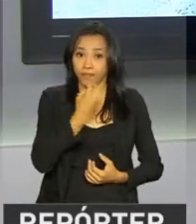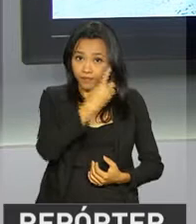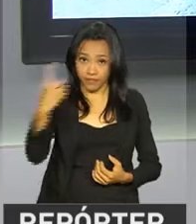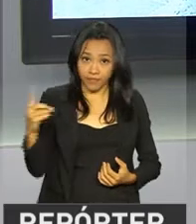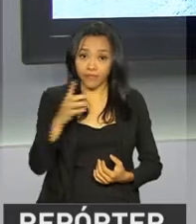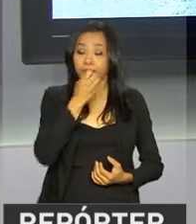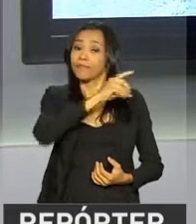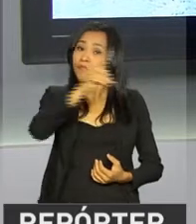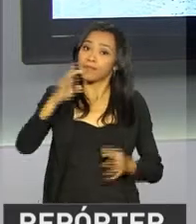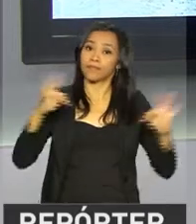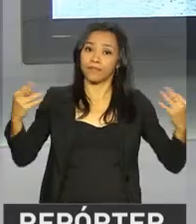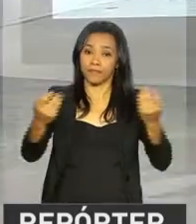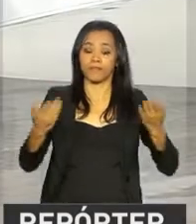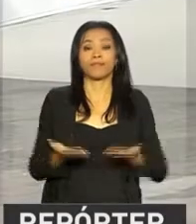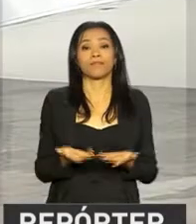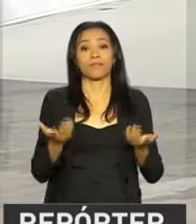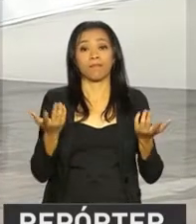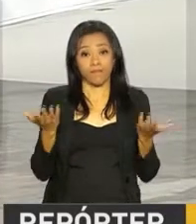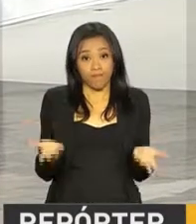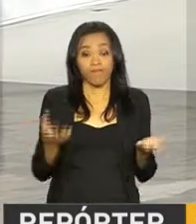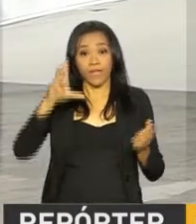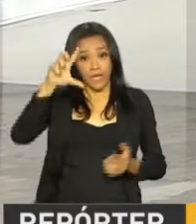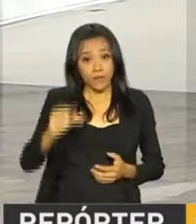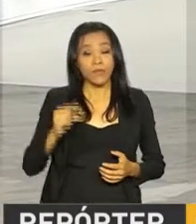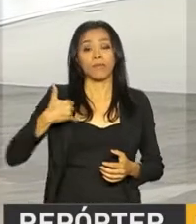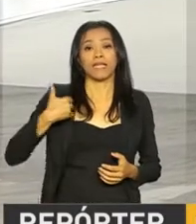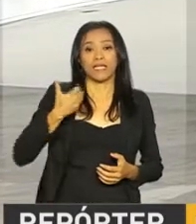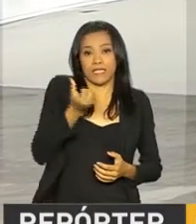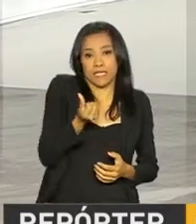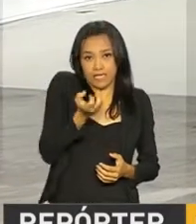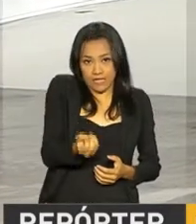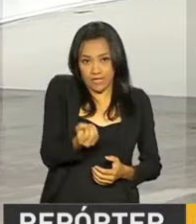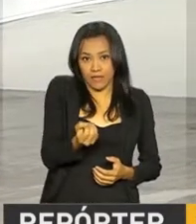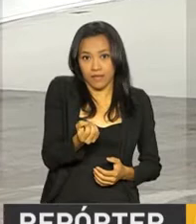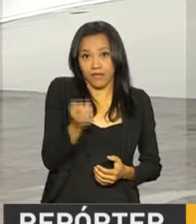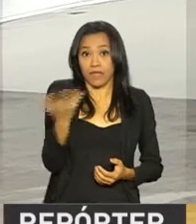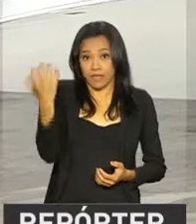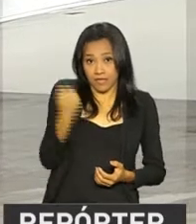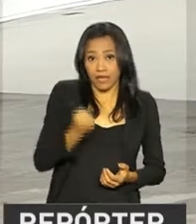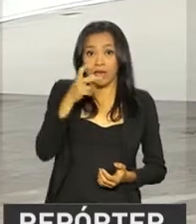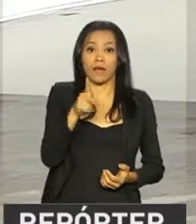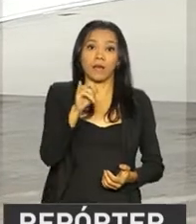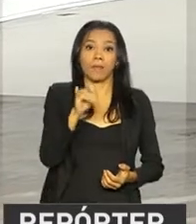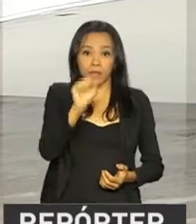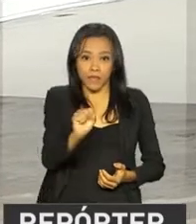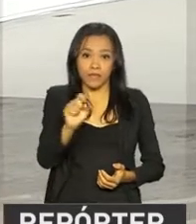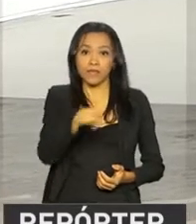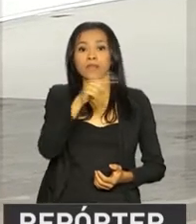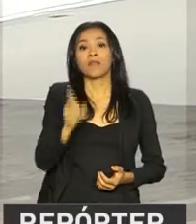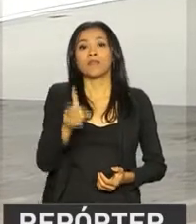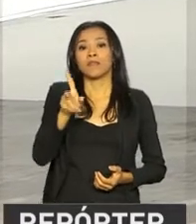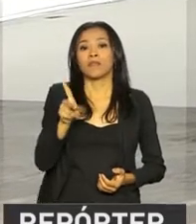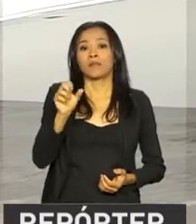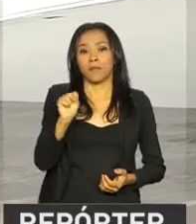dia, Carol. Um bom dia a todos. Pois é, a redução para 60 anos da idade mínima para sacar o PIS/PASEP, já